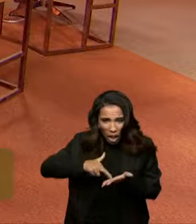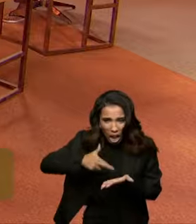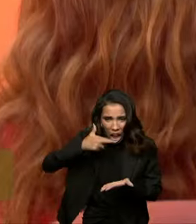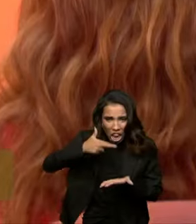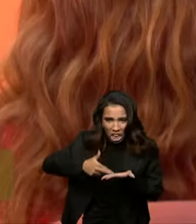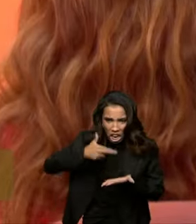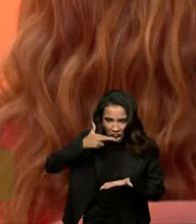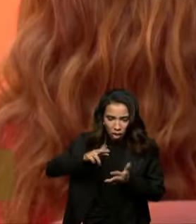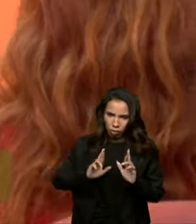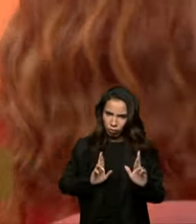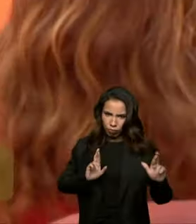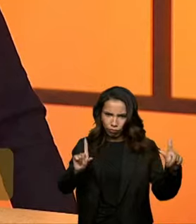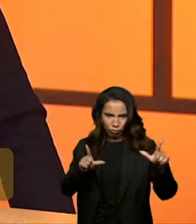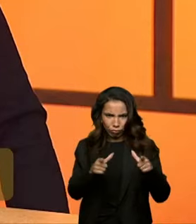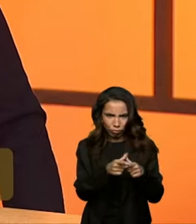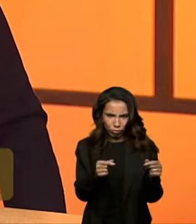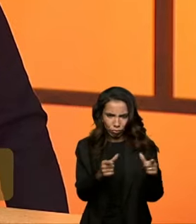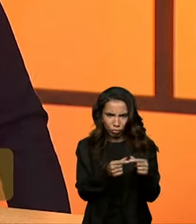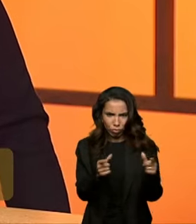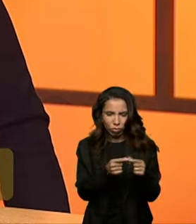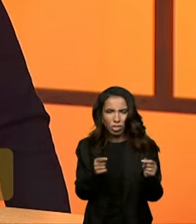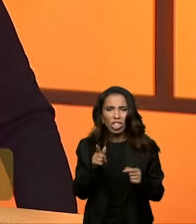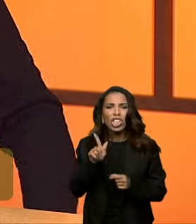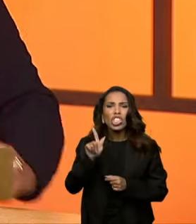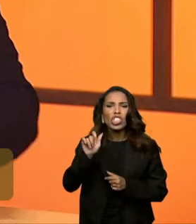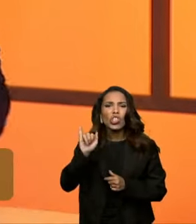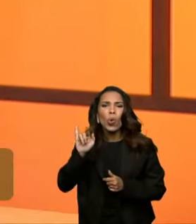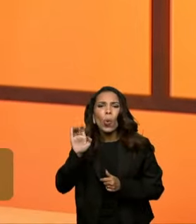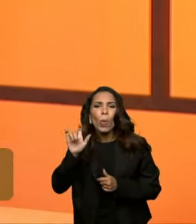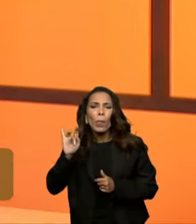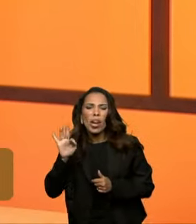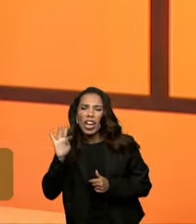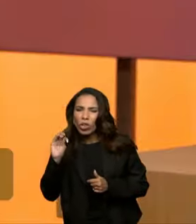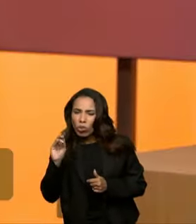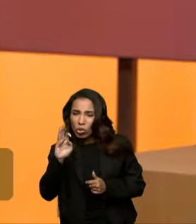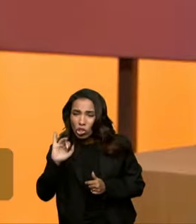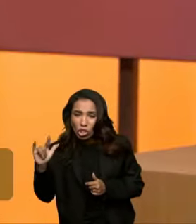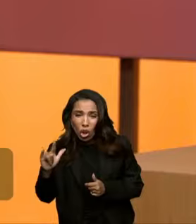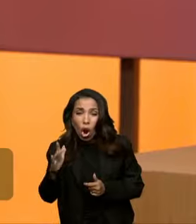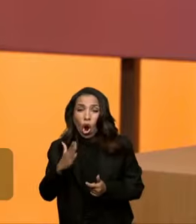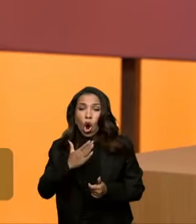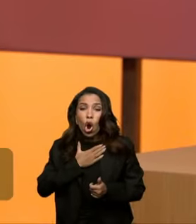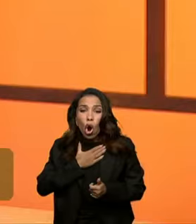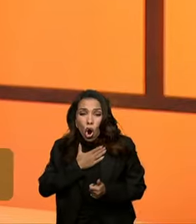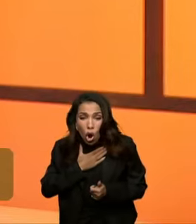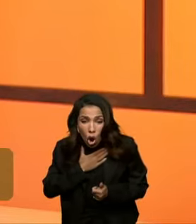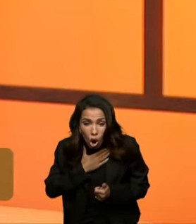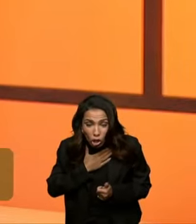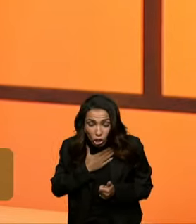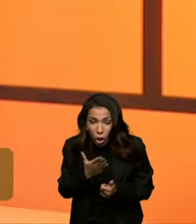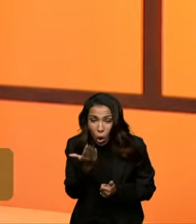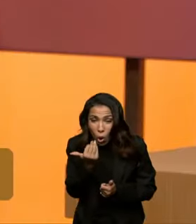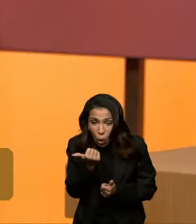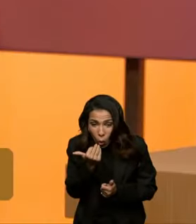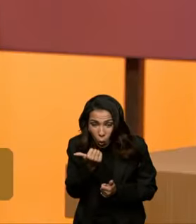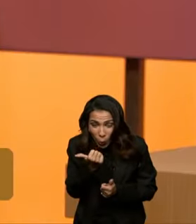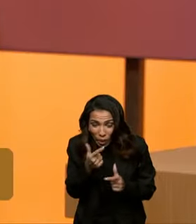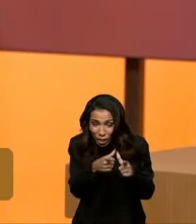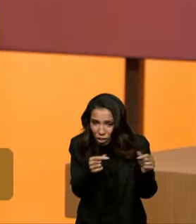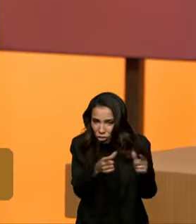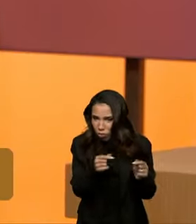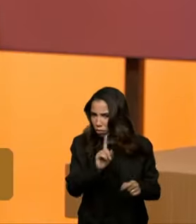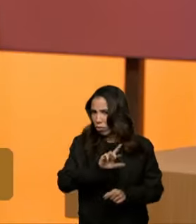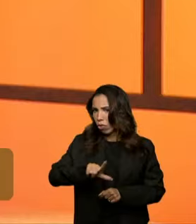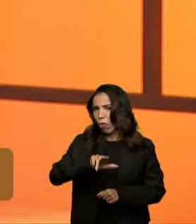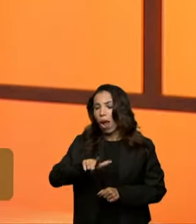é diferente. O Gilberto Gil que diz, né? Brasileiro não gosta de comida japonesa, brasileiro gosta de shoyu. É de shoyu. Eu sou